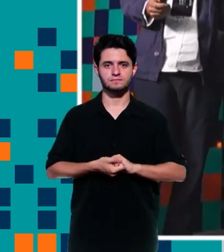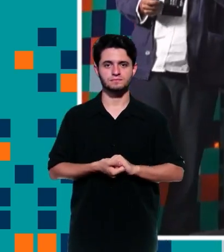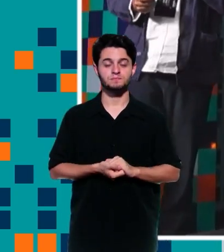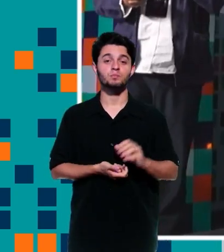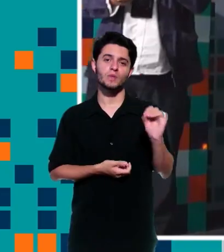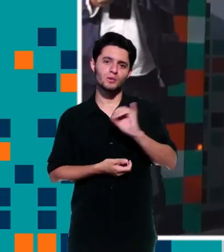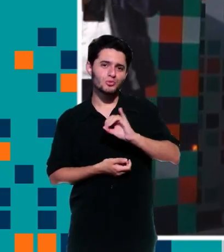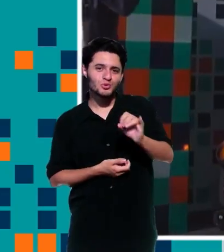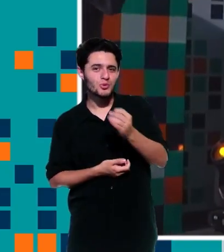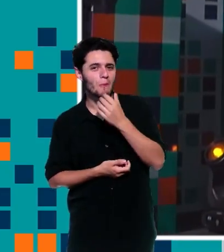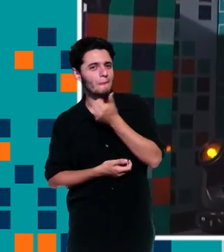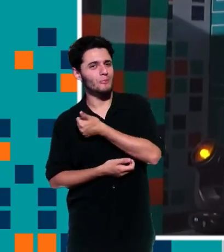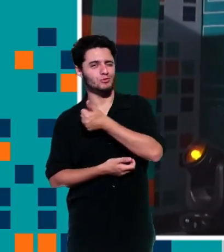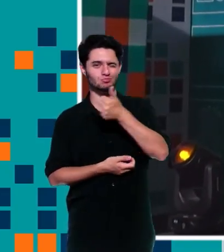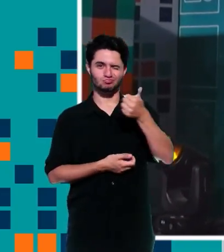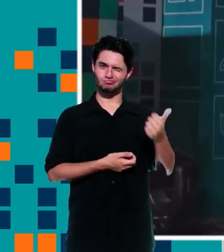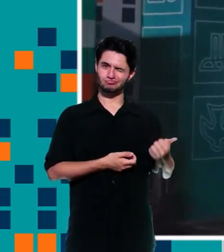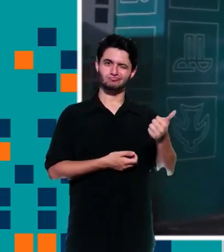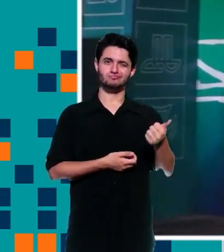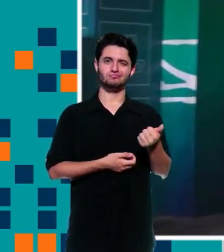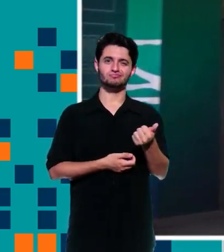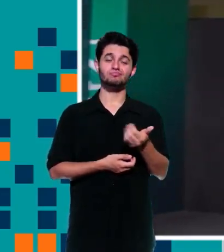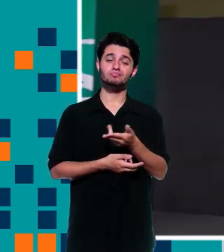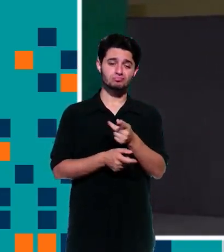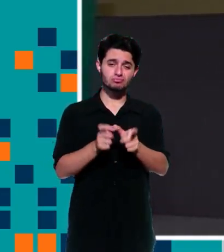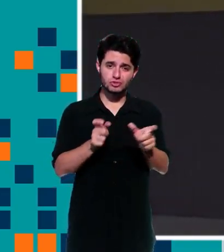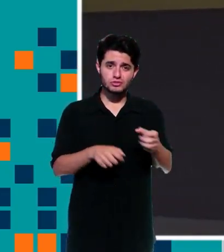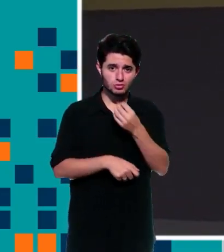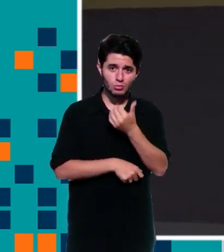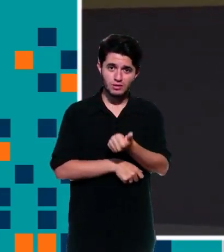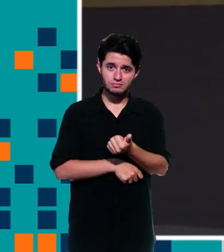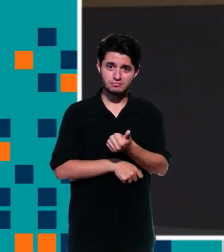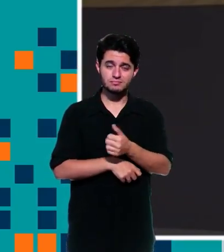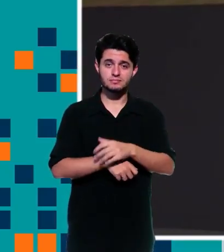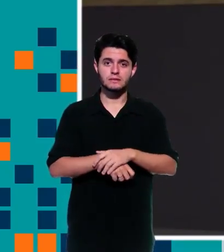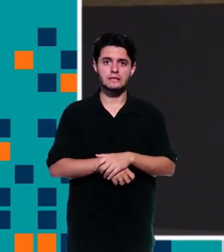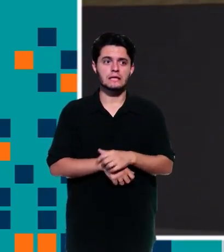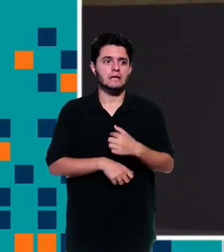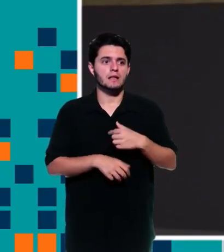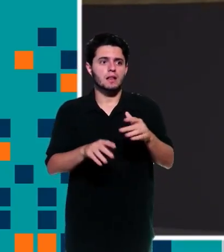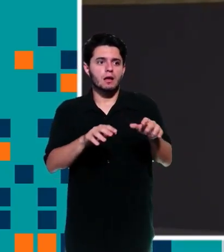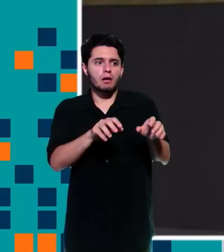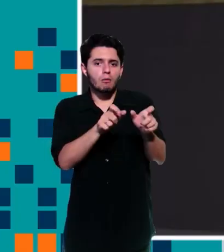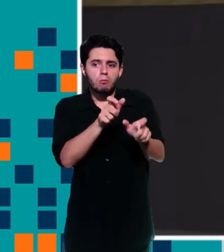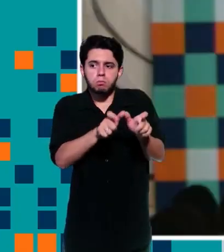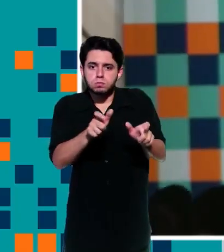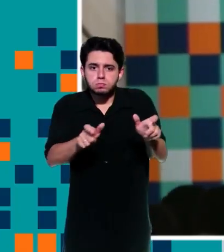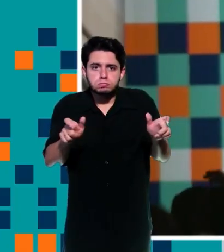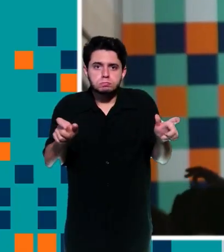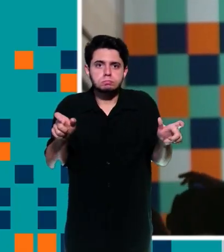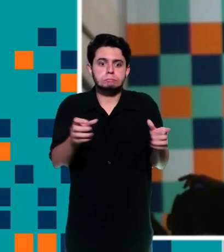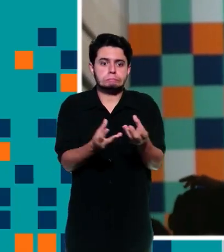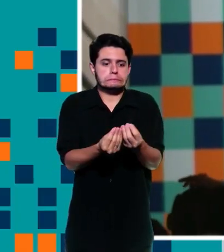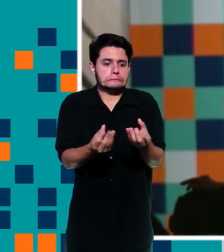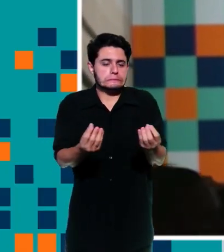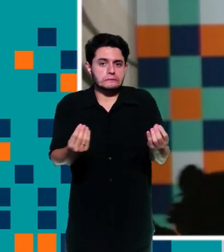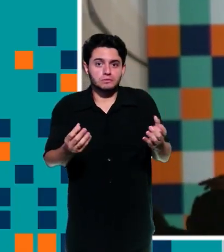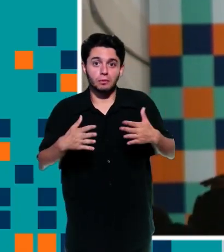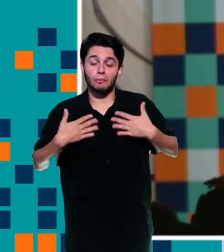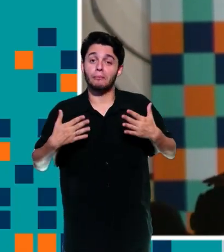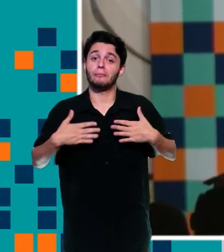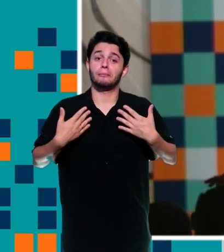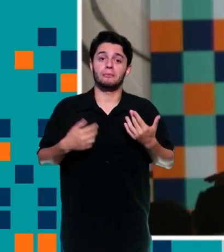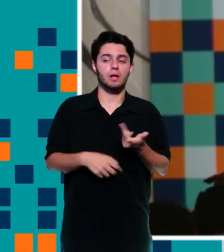Olá, bom dia, tudo bem? Tem muita gente aqui, eu nunca falei para tanta gente, fico meio